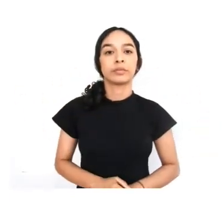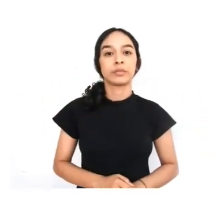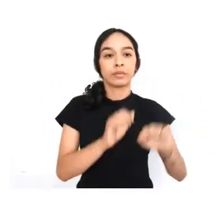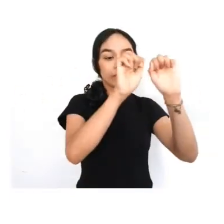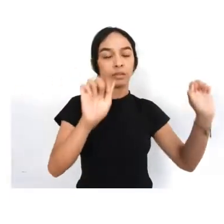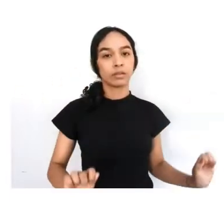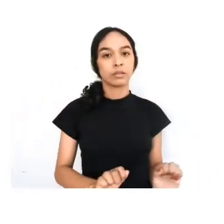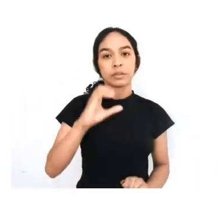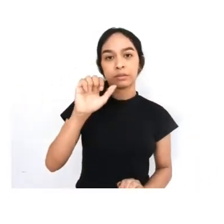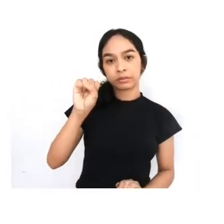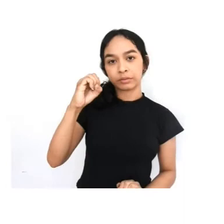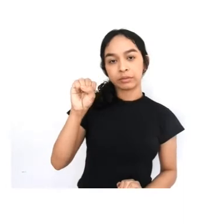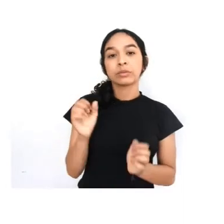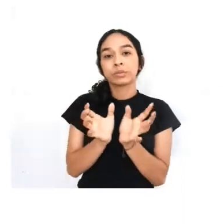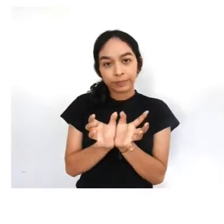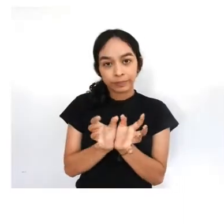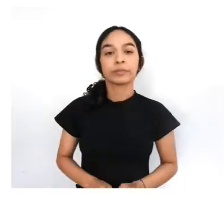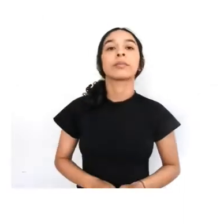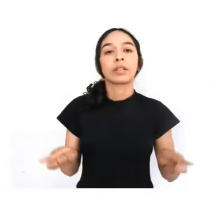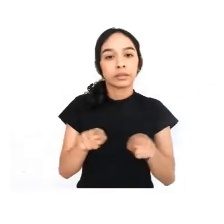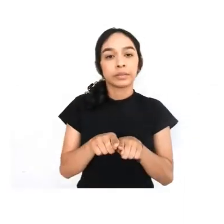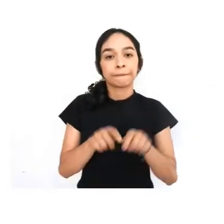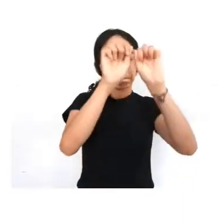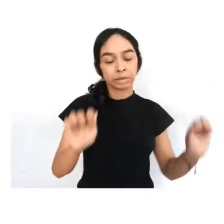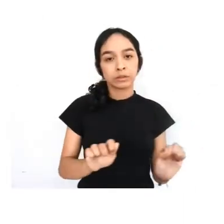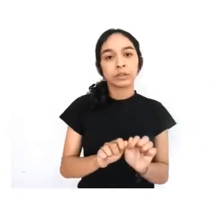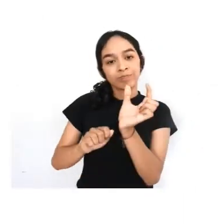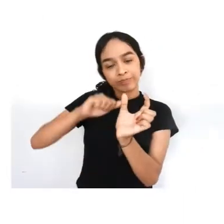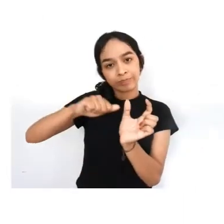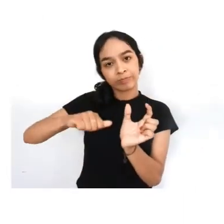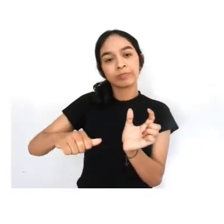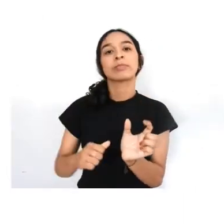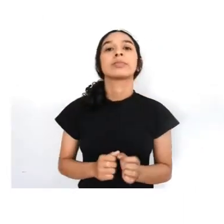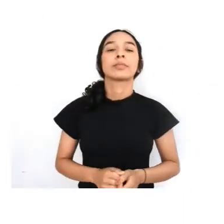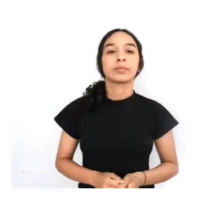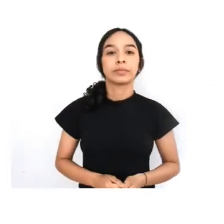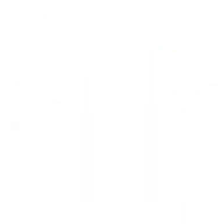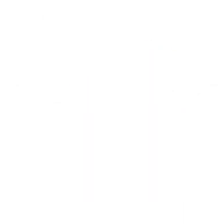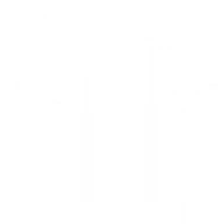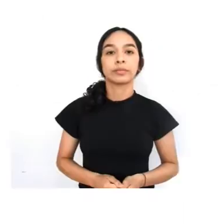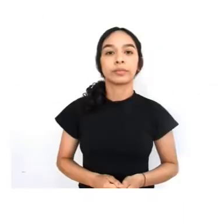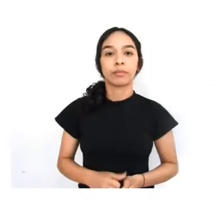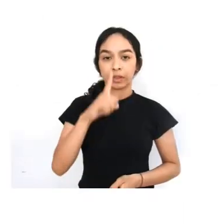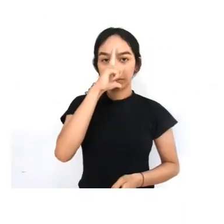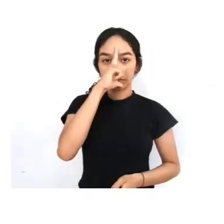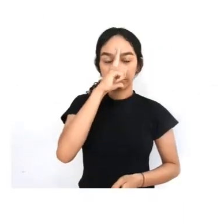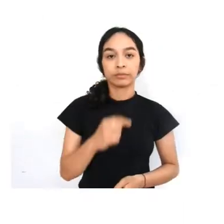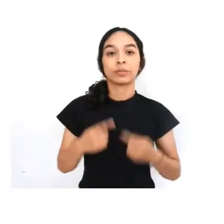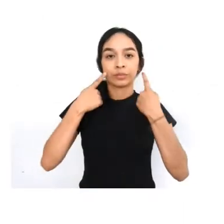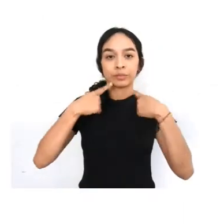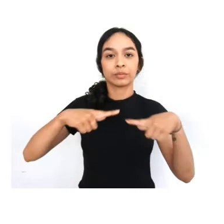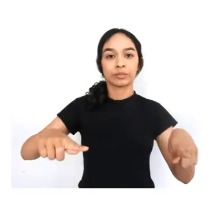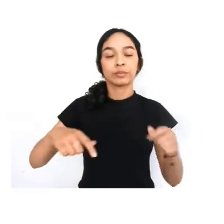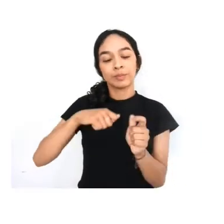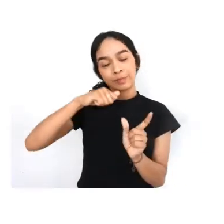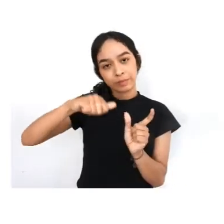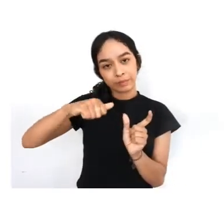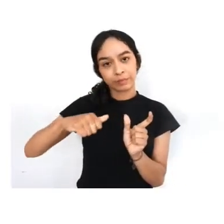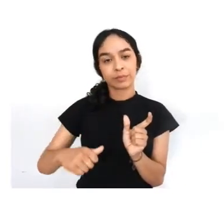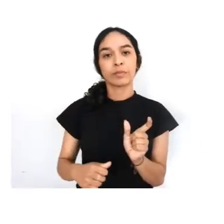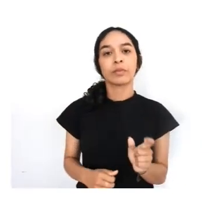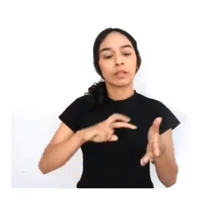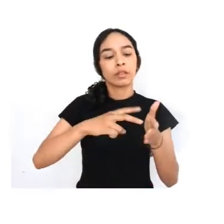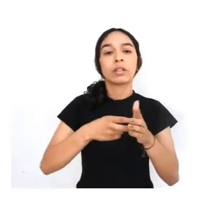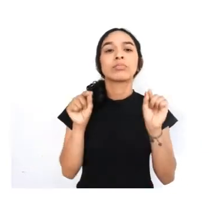de casos e também o sistema de declinações. O latim é uma língua